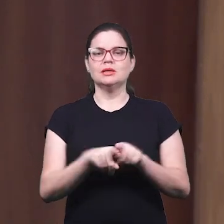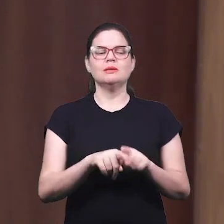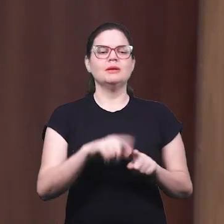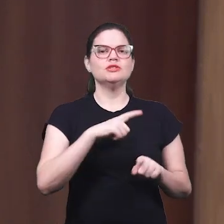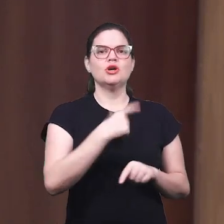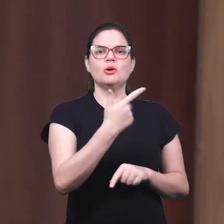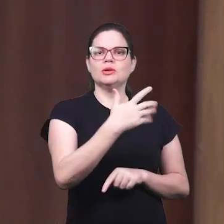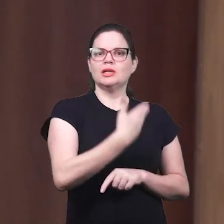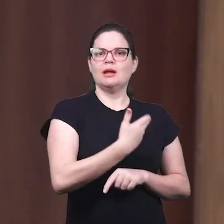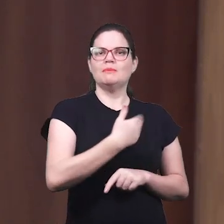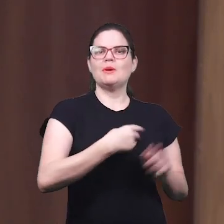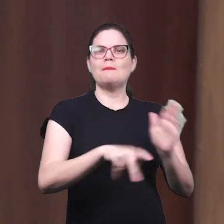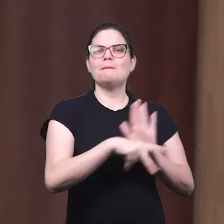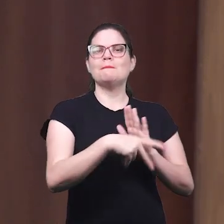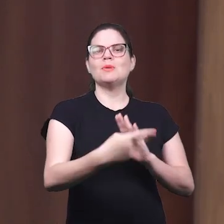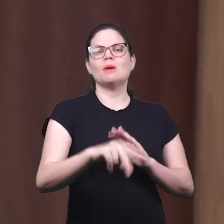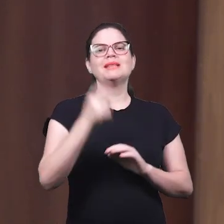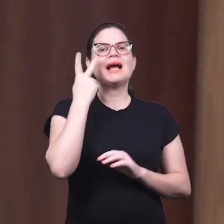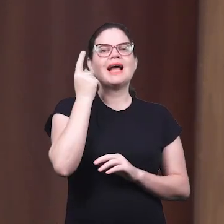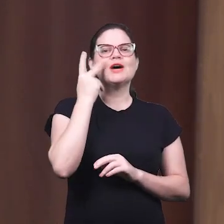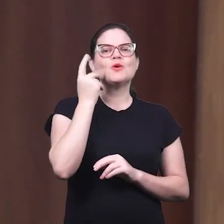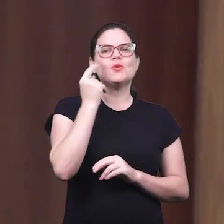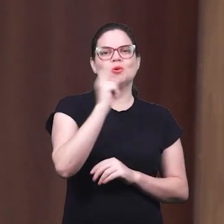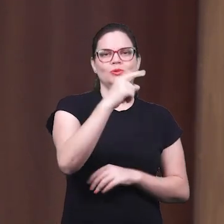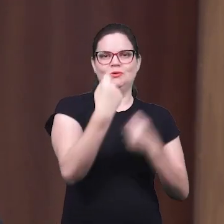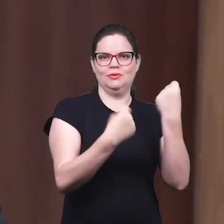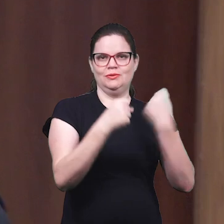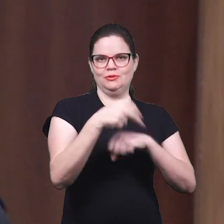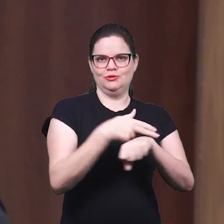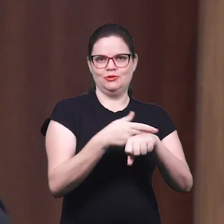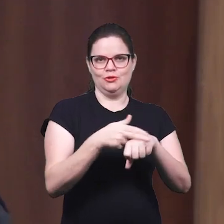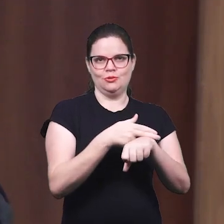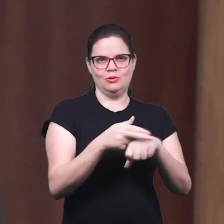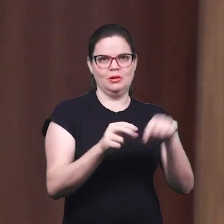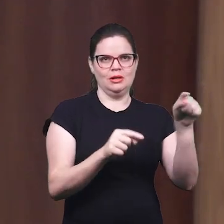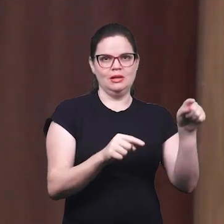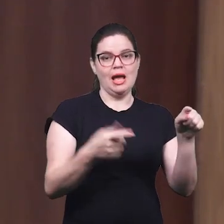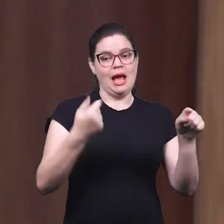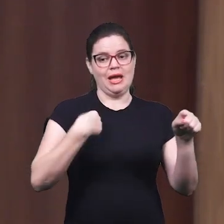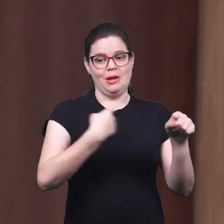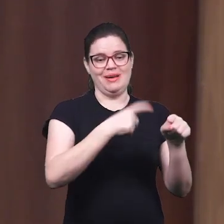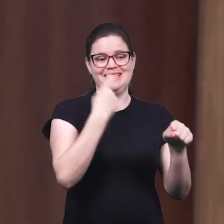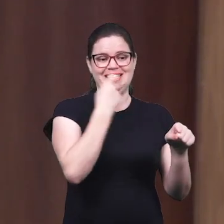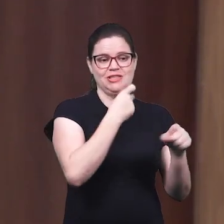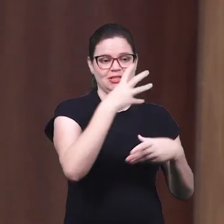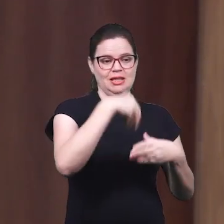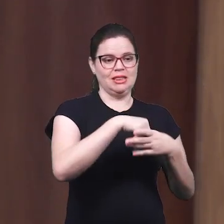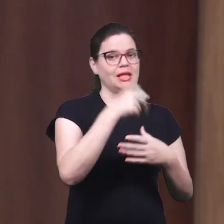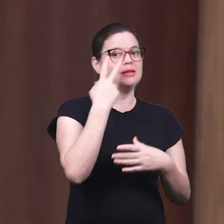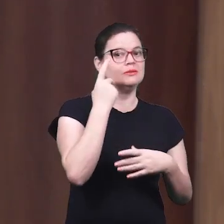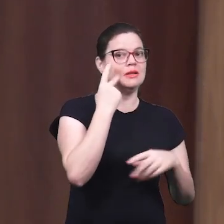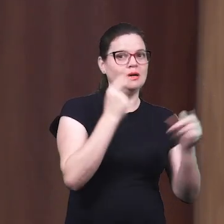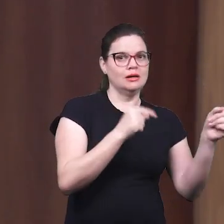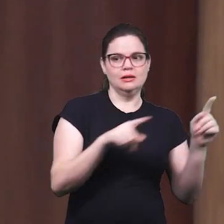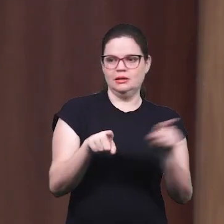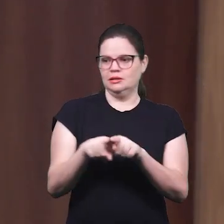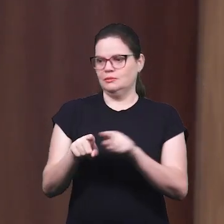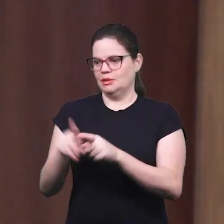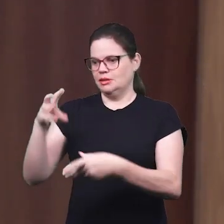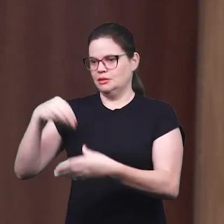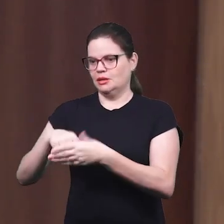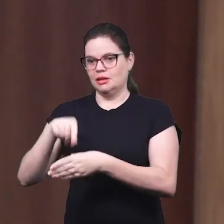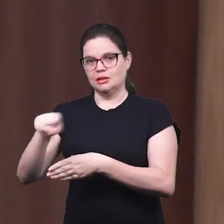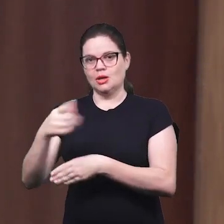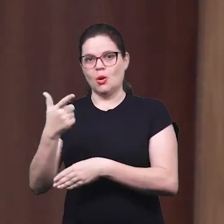ele me nomeou dentista do garoto. Eu fiquei dentista do SESI, dentista da garota e clínica. E jornalista. E